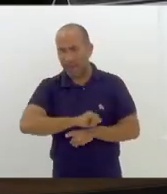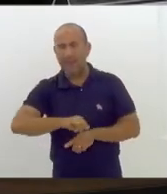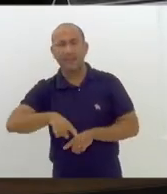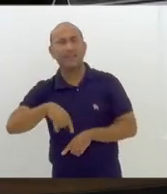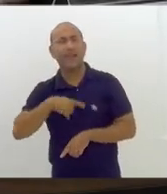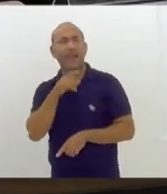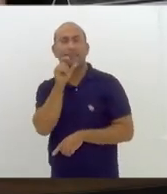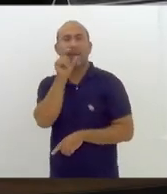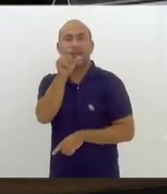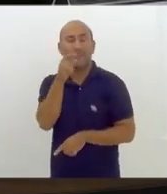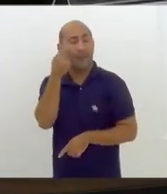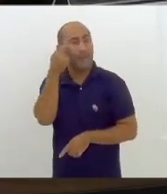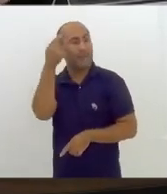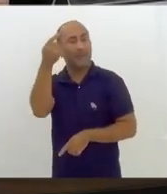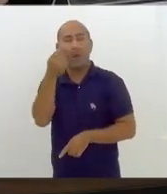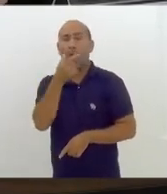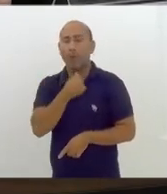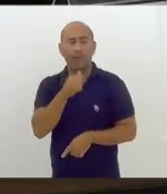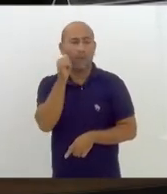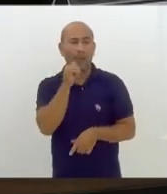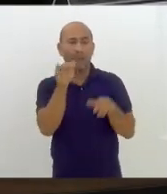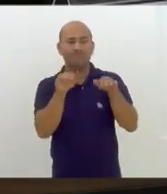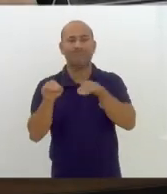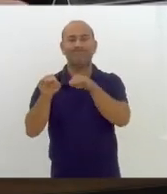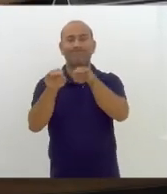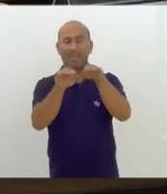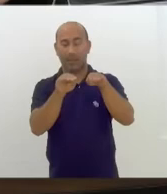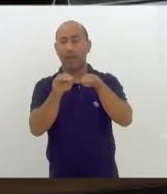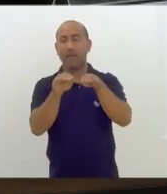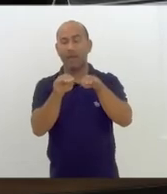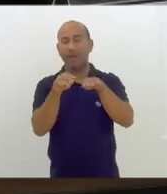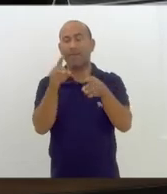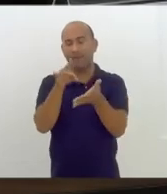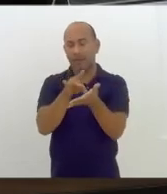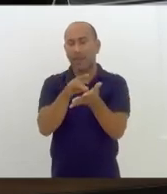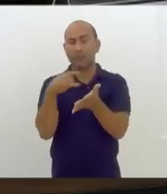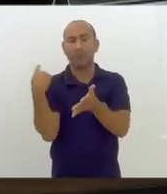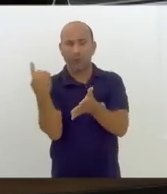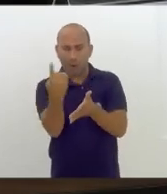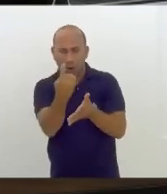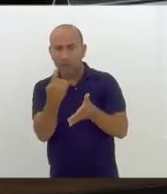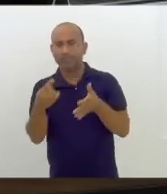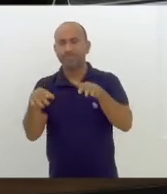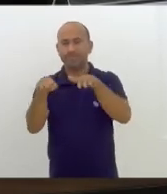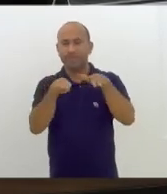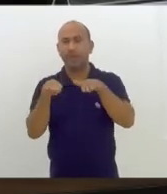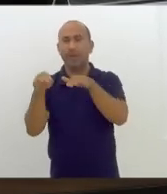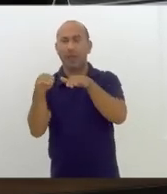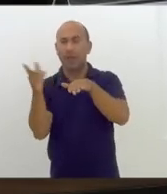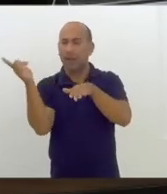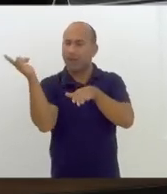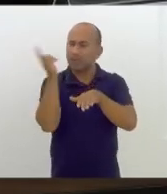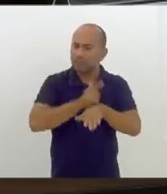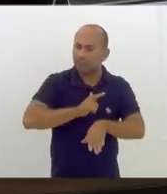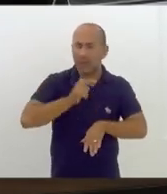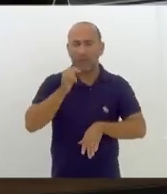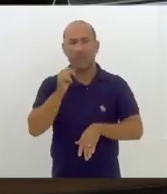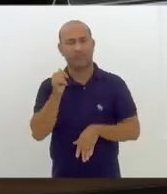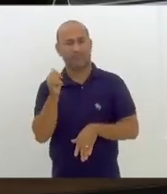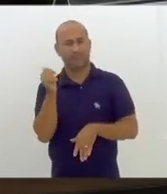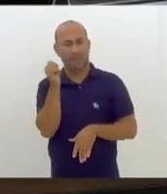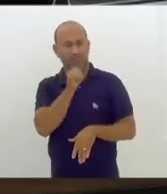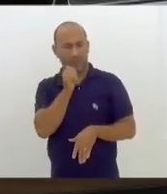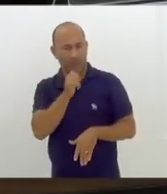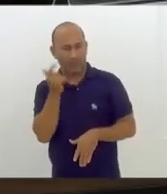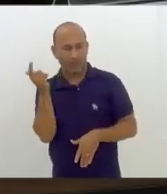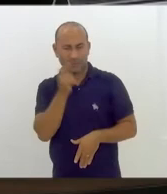ideia de que homens e mulheres são iguais, e nós somos, né? É a luta das mulheres para conquistar essa igualdade. É uma questão de